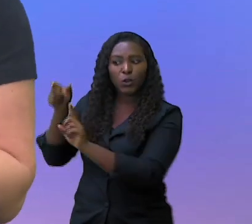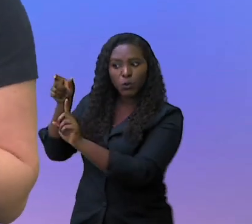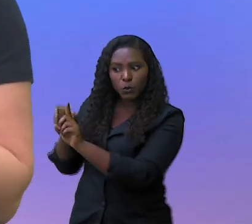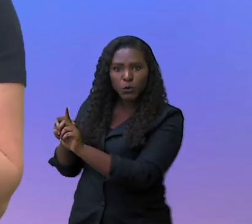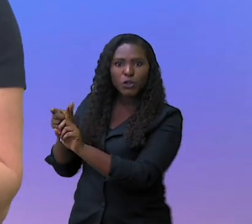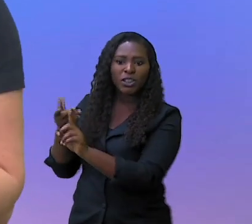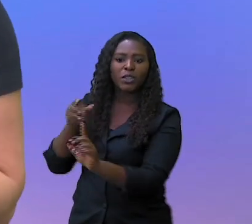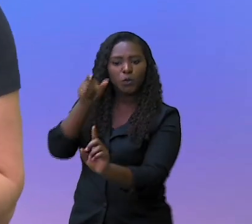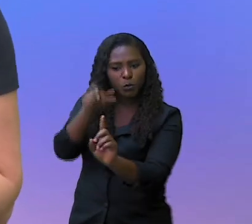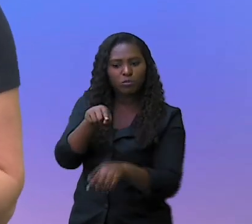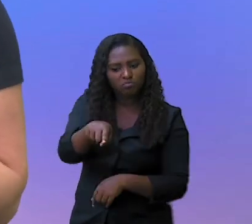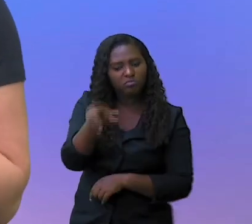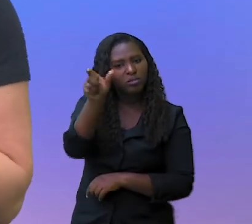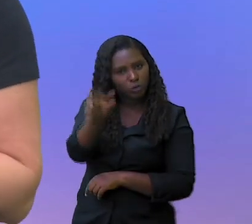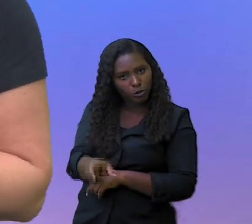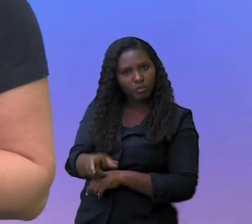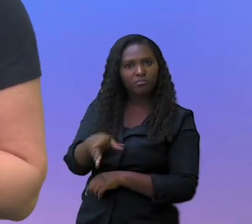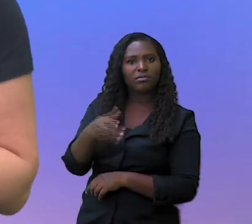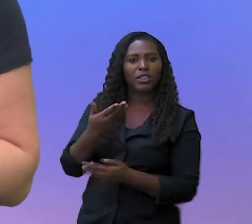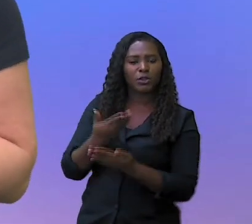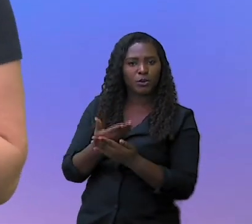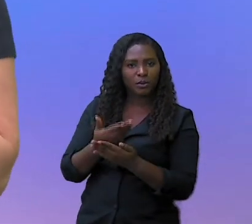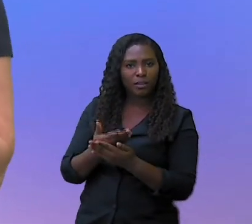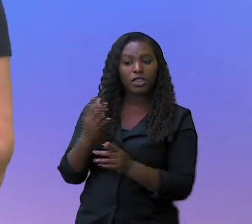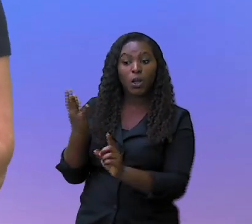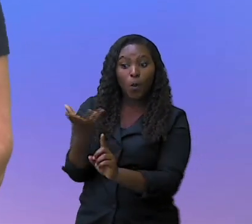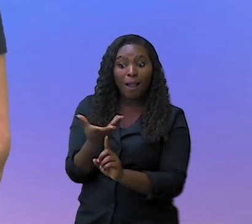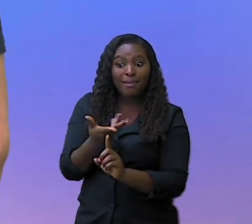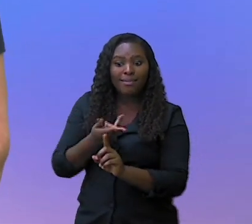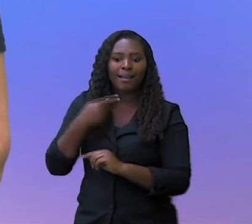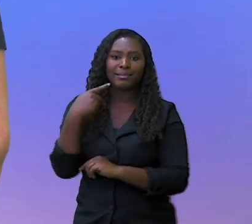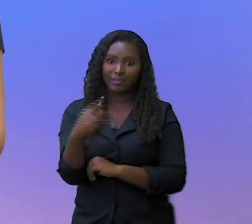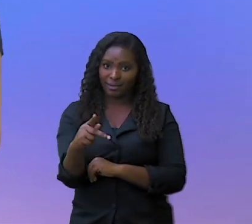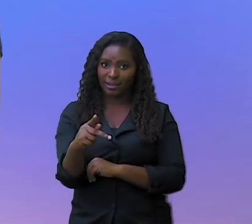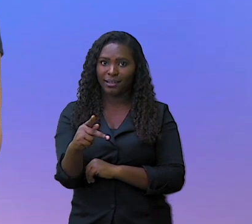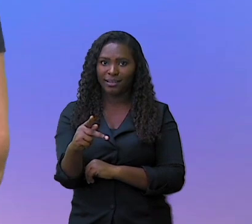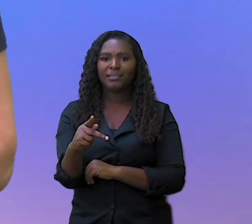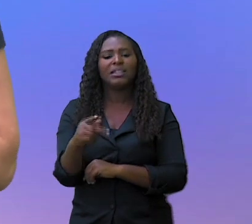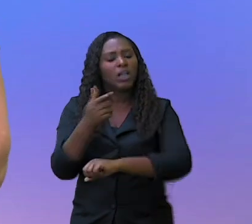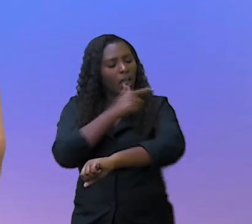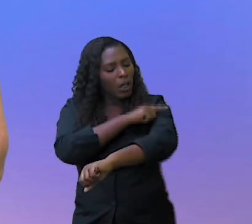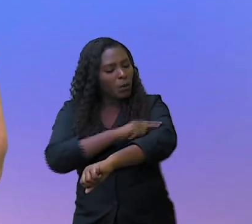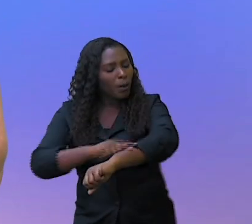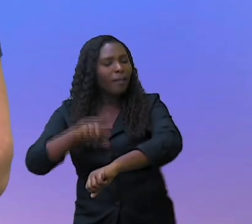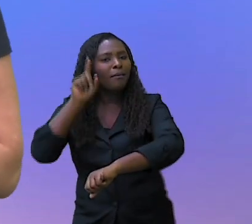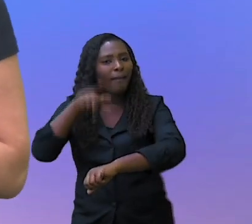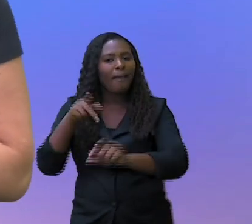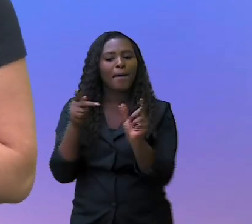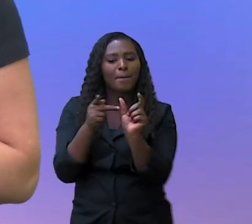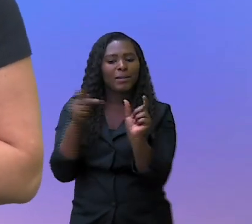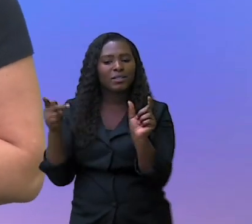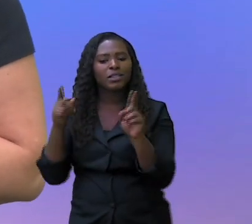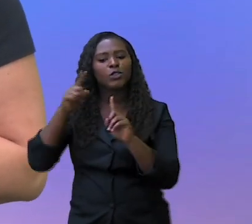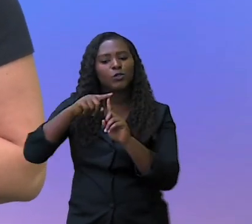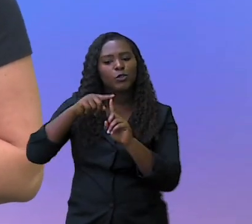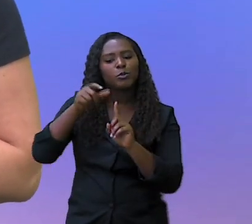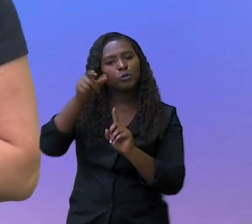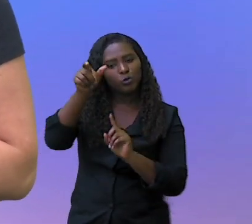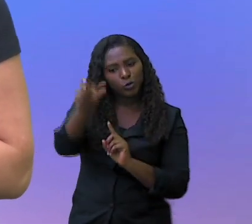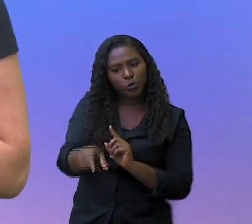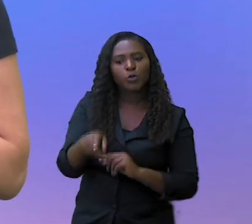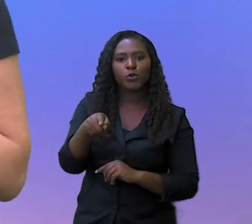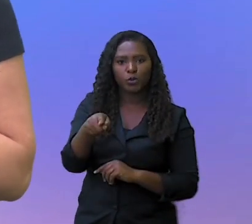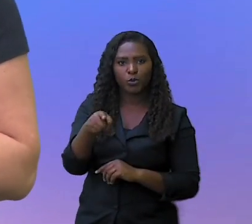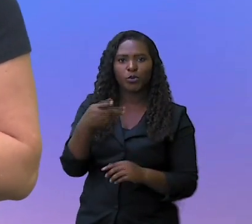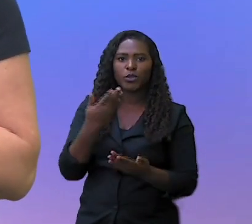que é o nome, que é o sujeito. Perceberam, então? Então, esse educado aqui é predicativo do sujeito. Já no segundo